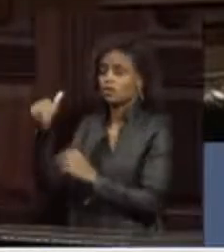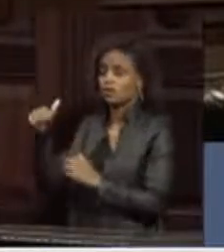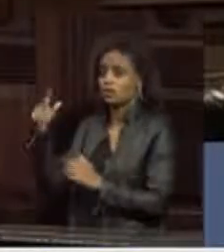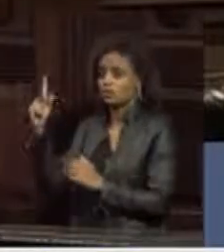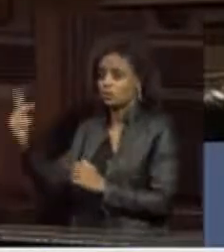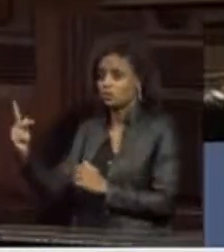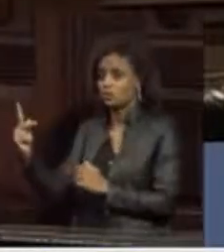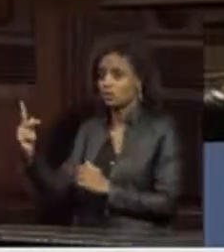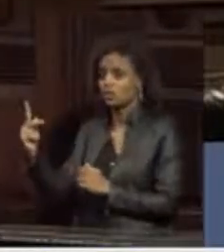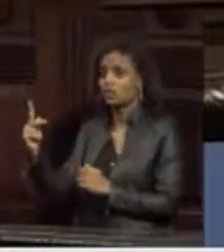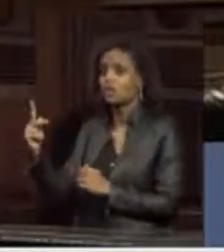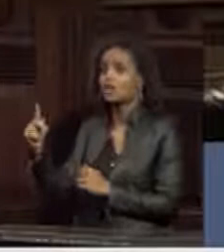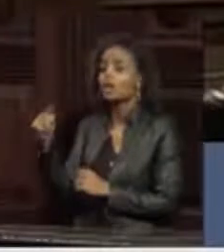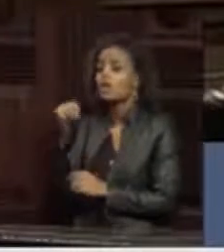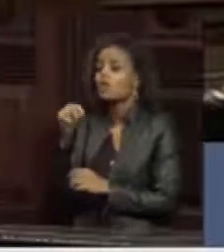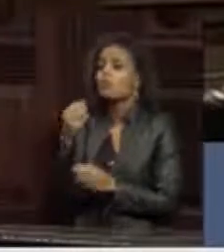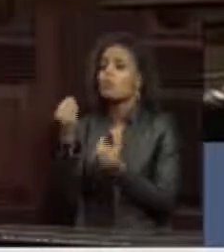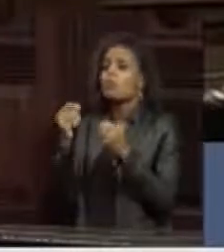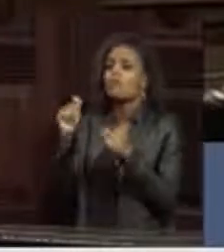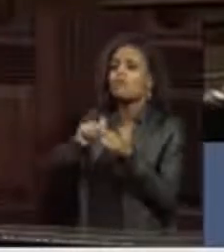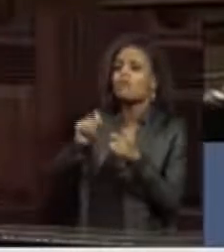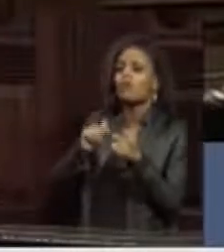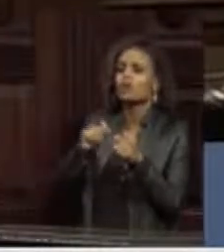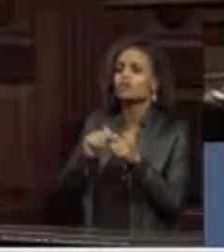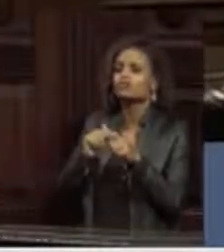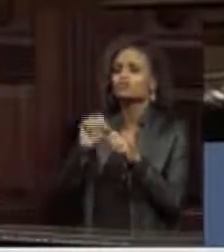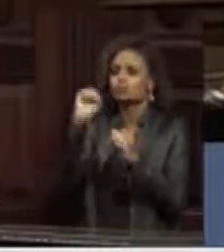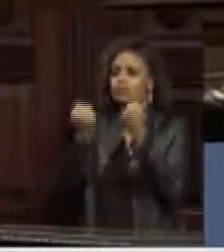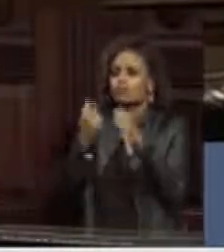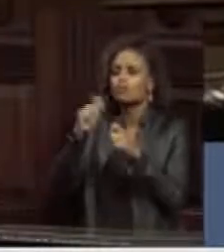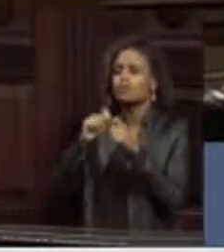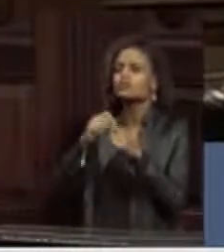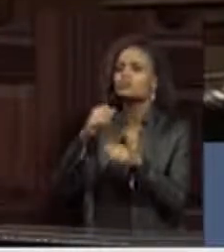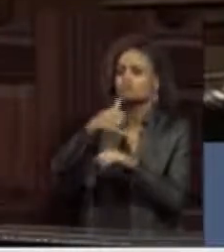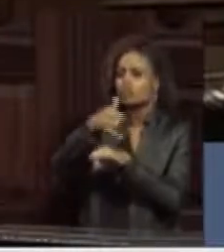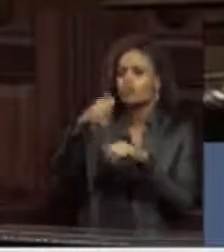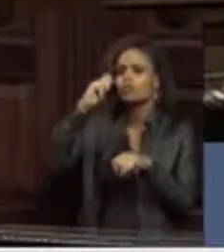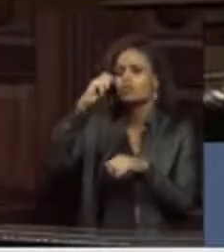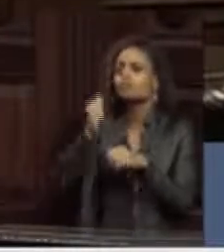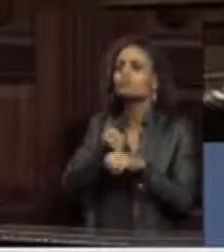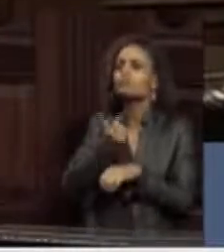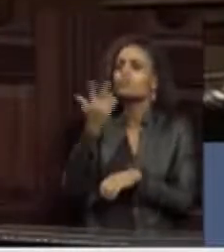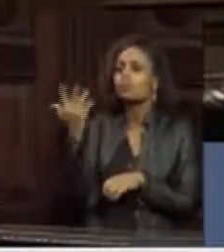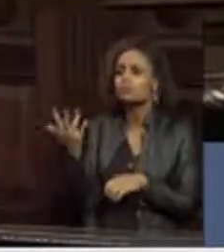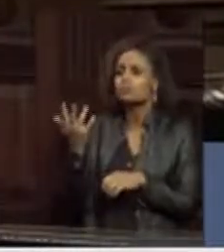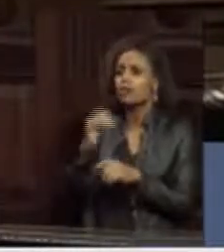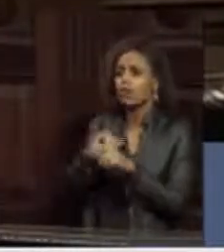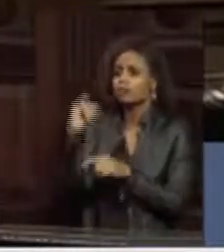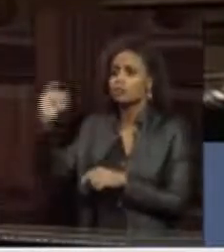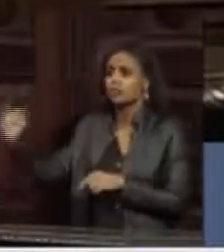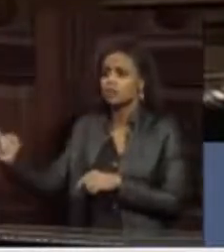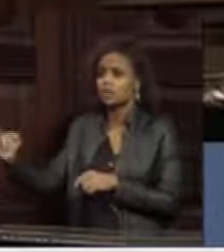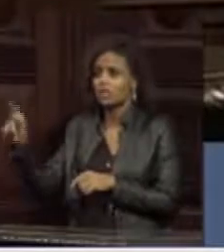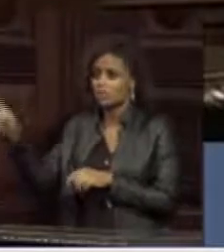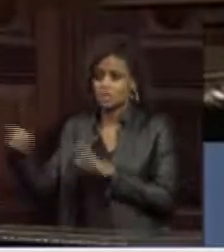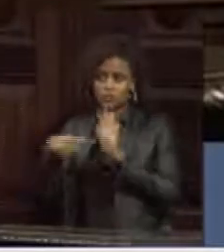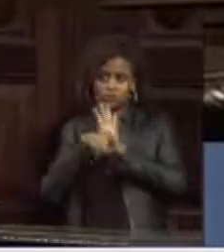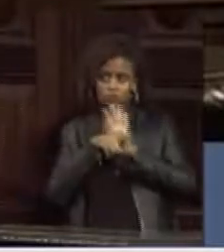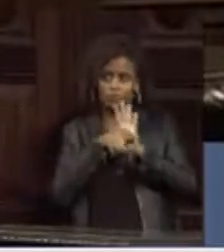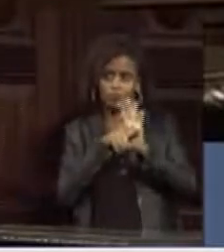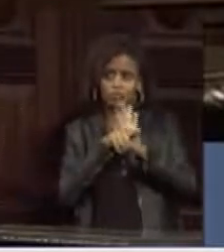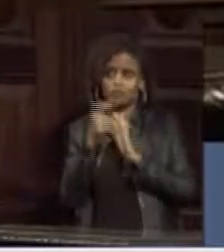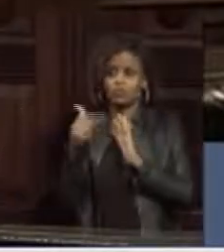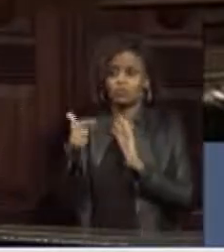o quantitativo da produção de cada poço para a tributação. Então, nós